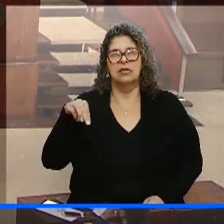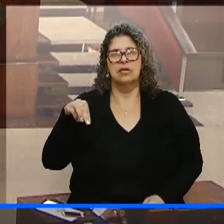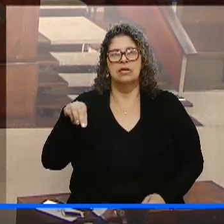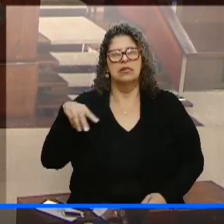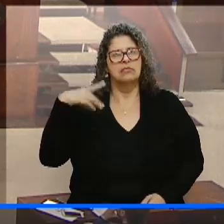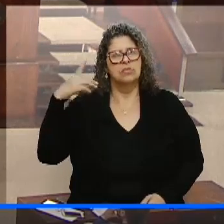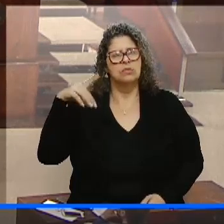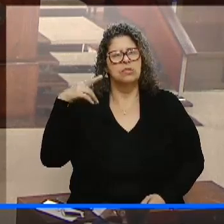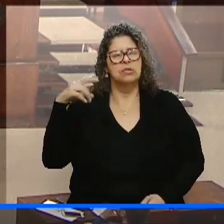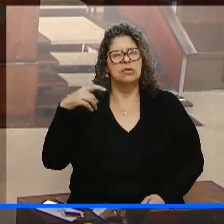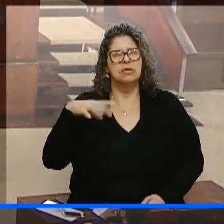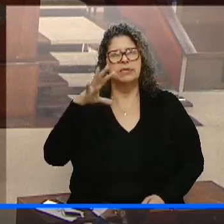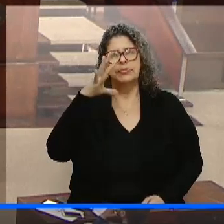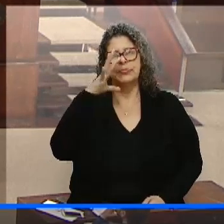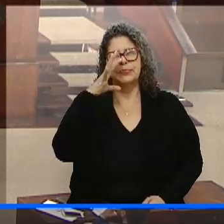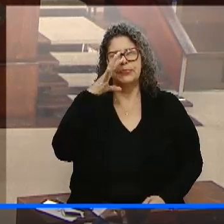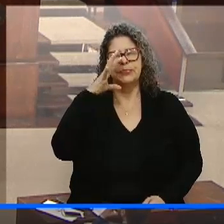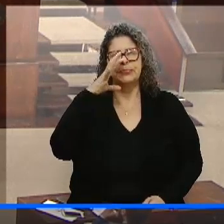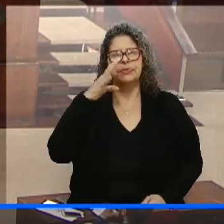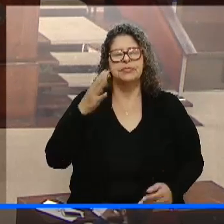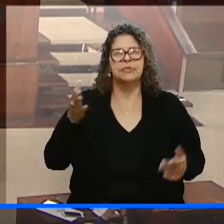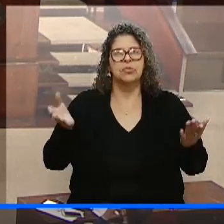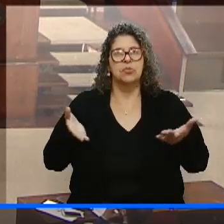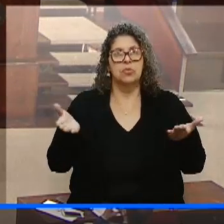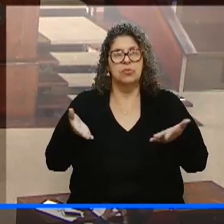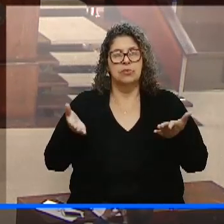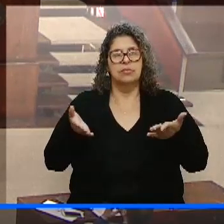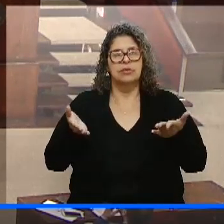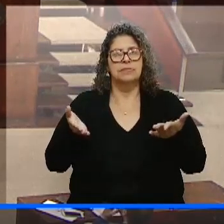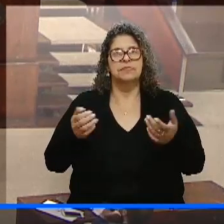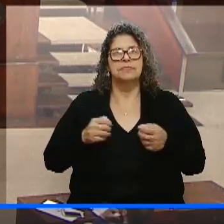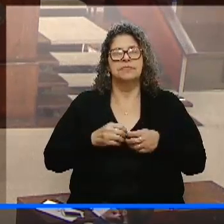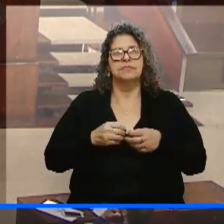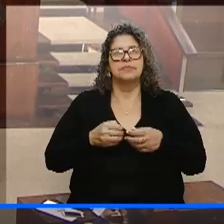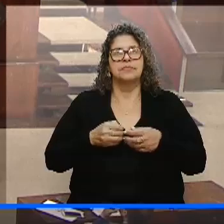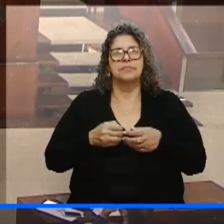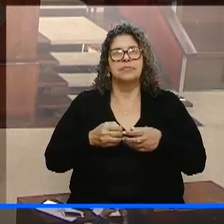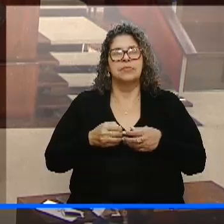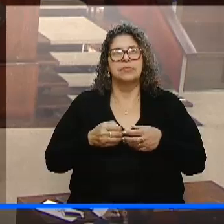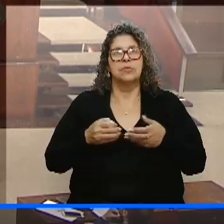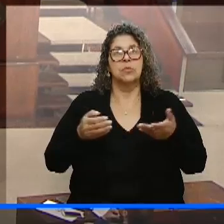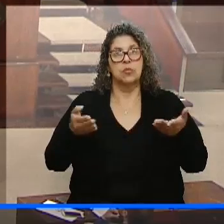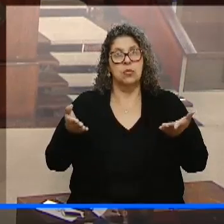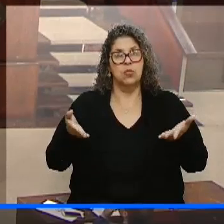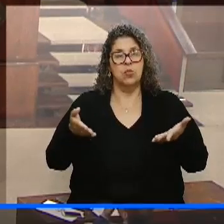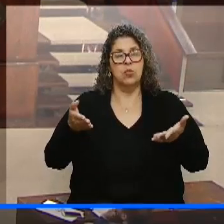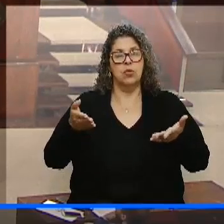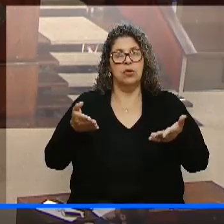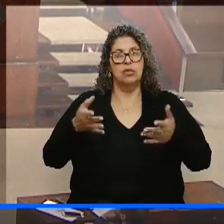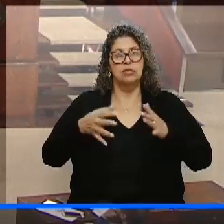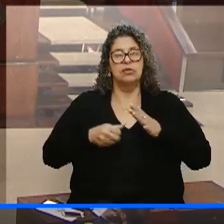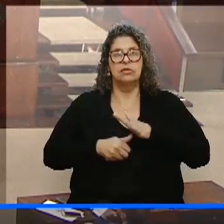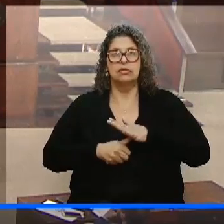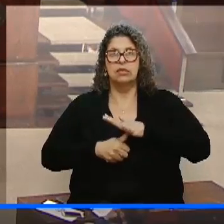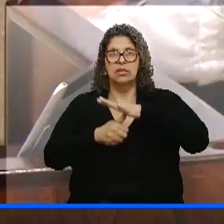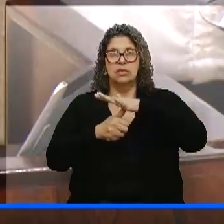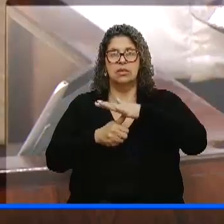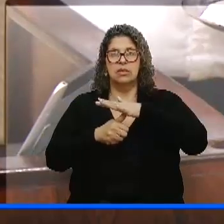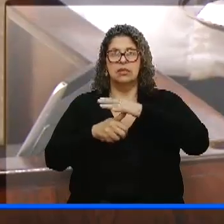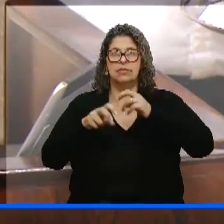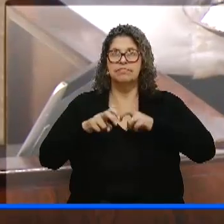acompanham presidente eu ocupo espaço de liderança da nossa bancada